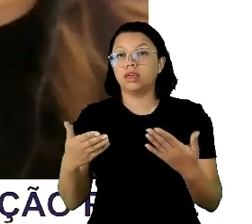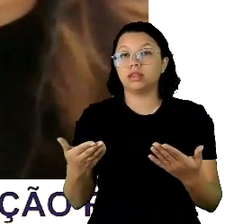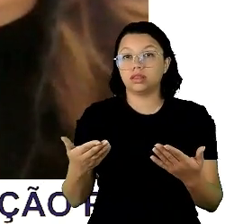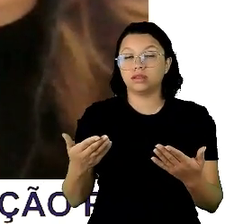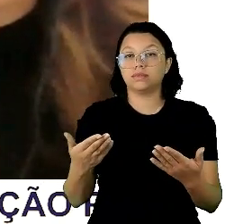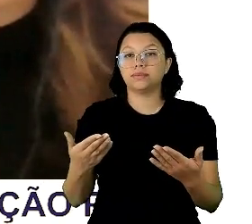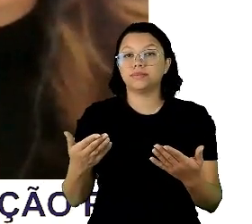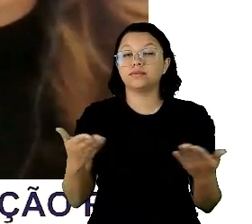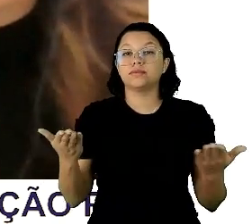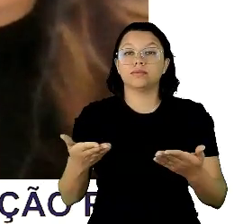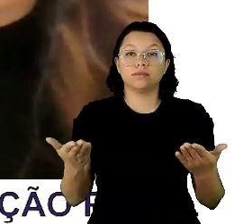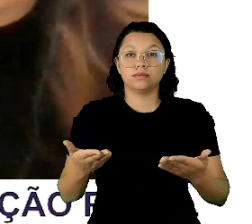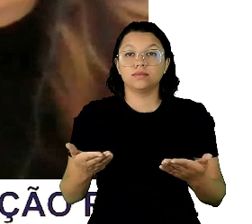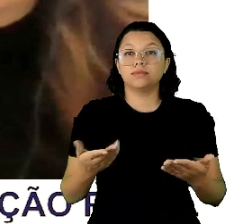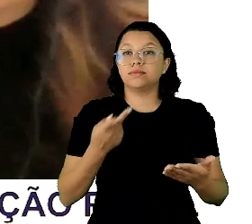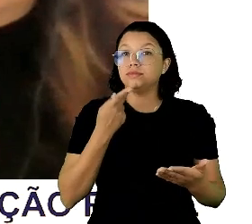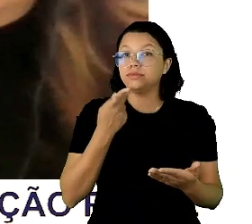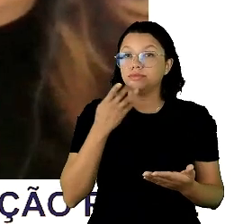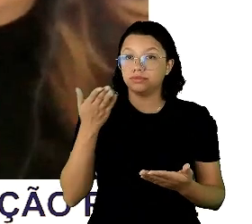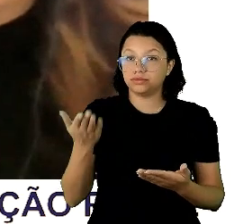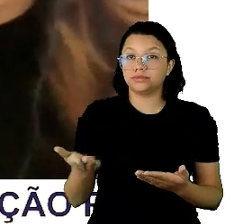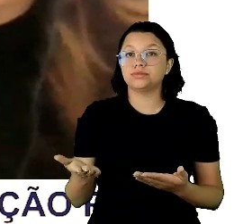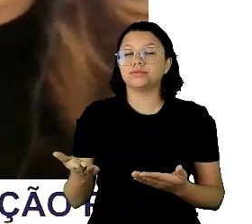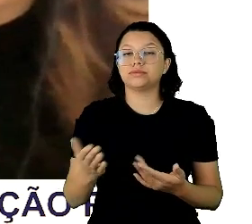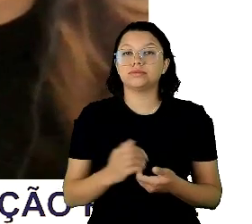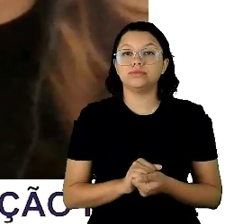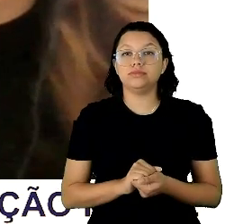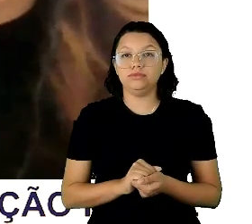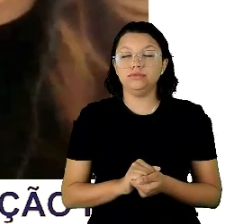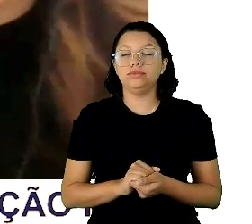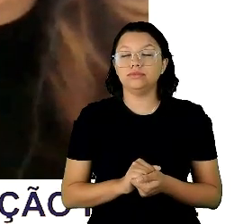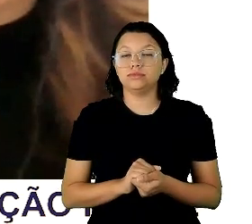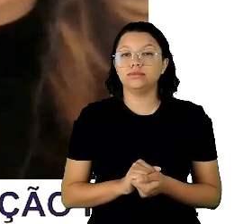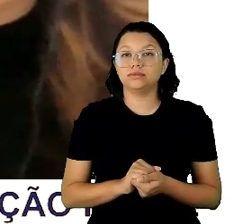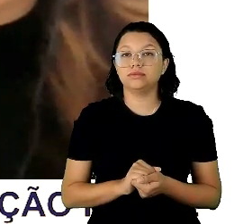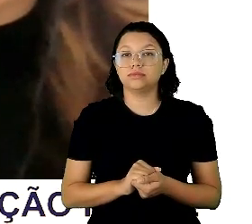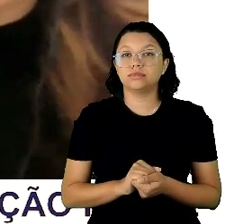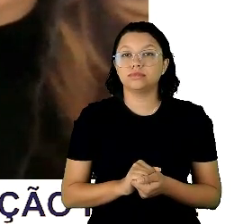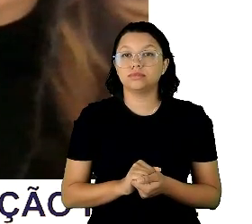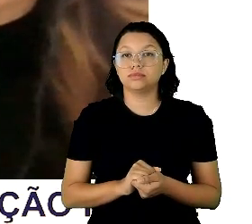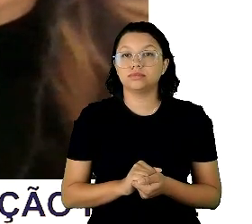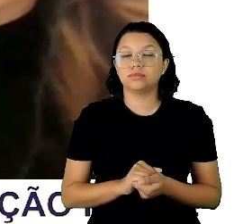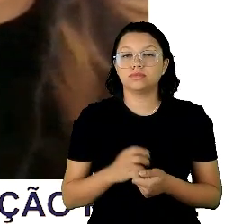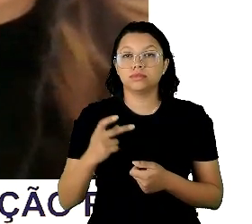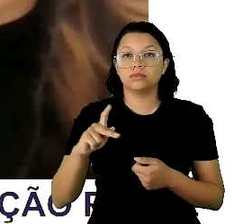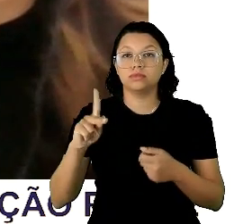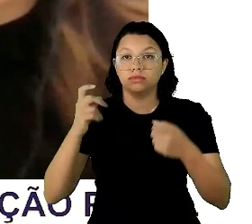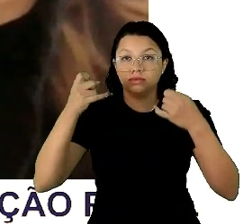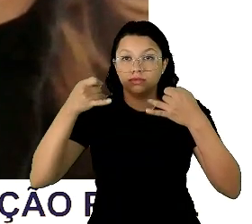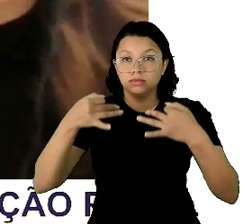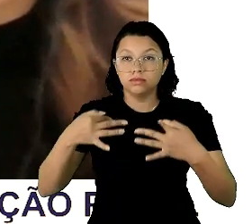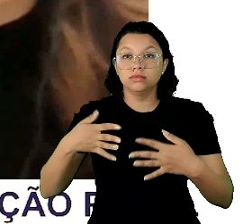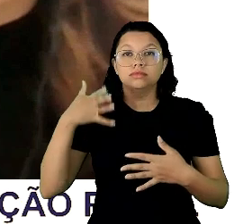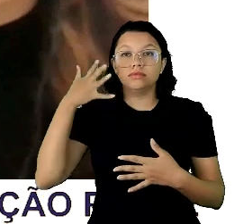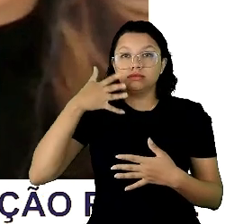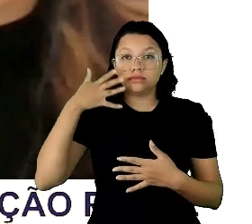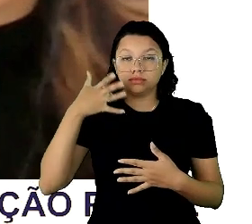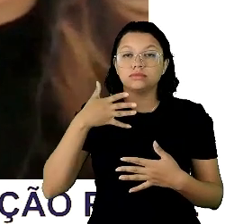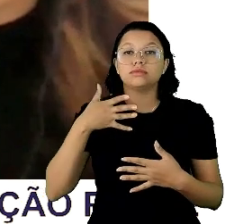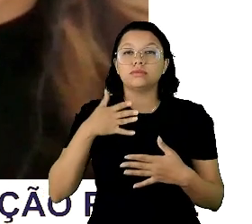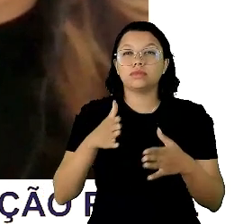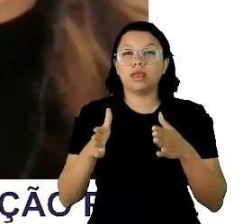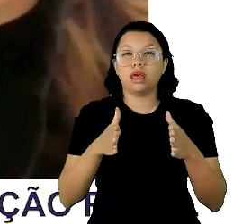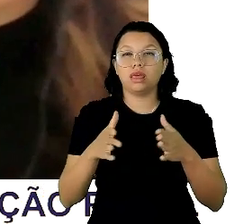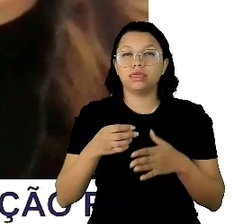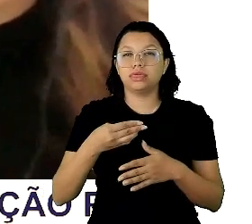passo agora a palavra à doutora Renata para a sua exposição pelo tempo previsto de 30